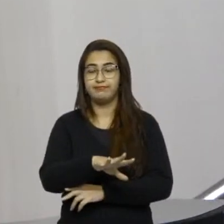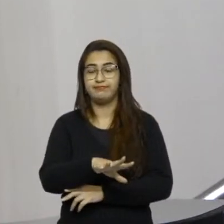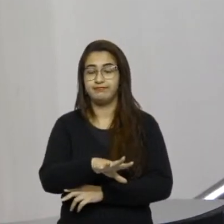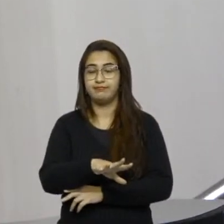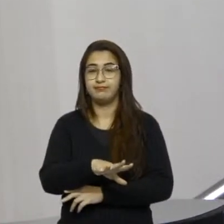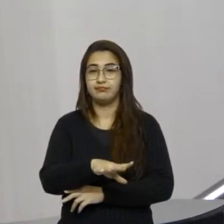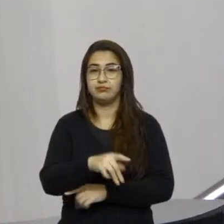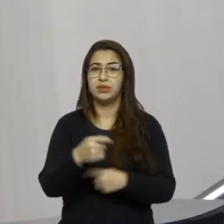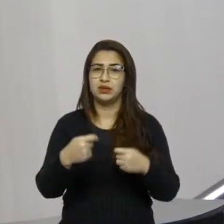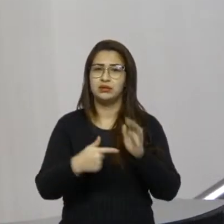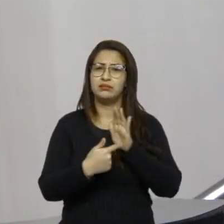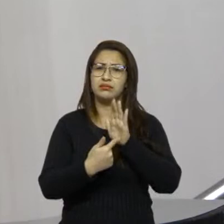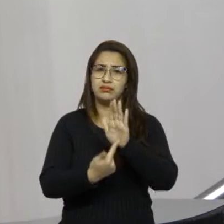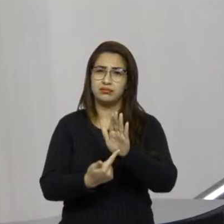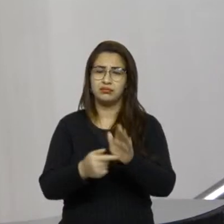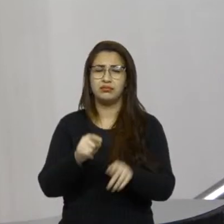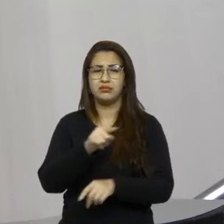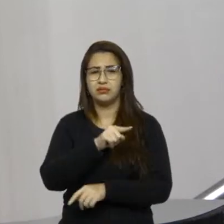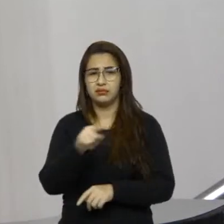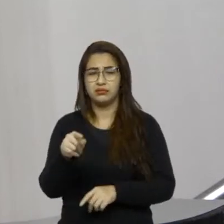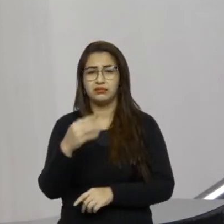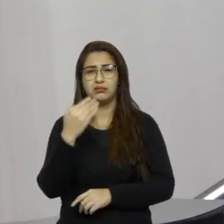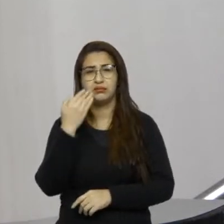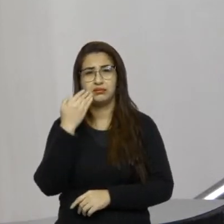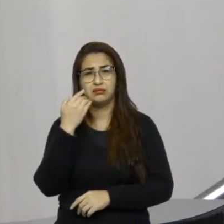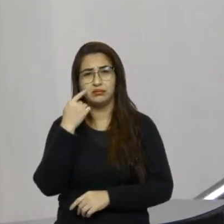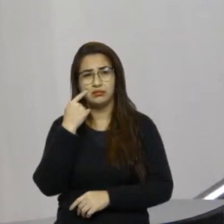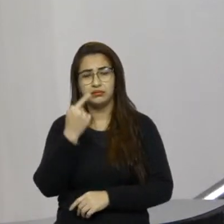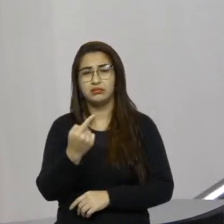Tem escolas aí que, se realmente for feito